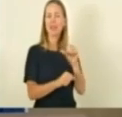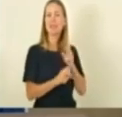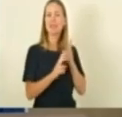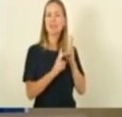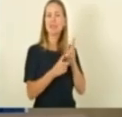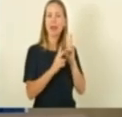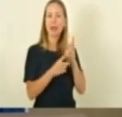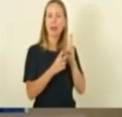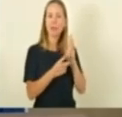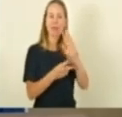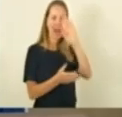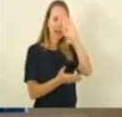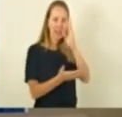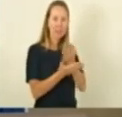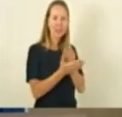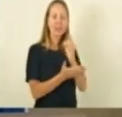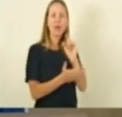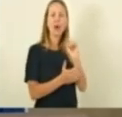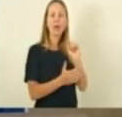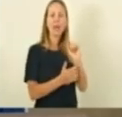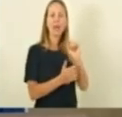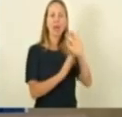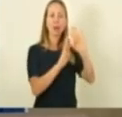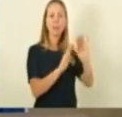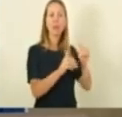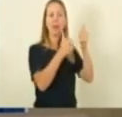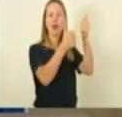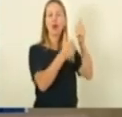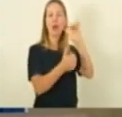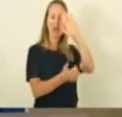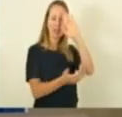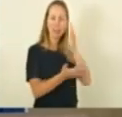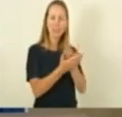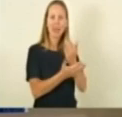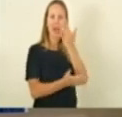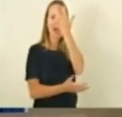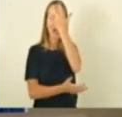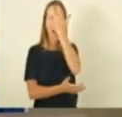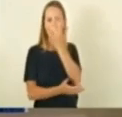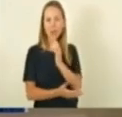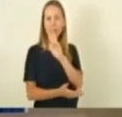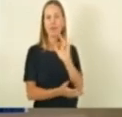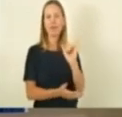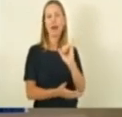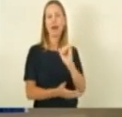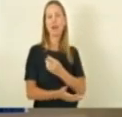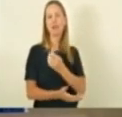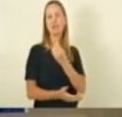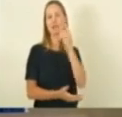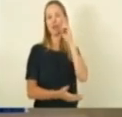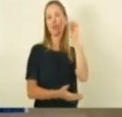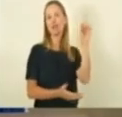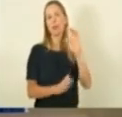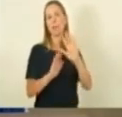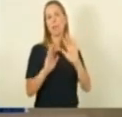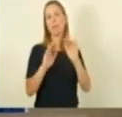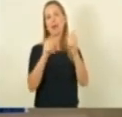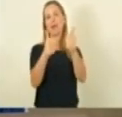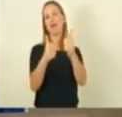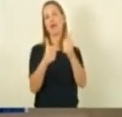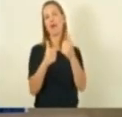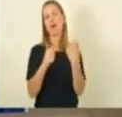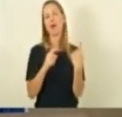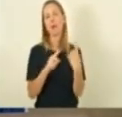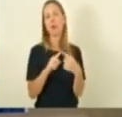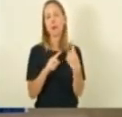sempre apostar no melhor, de sempre apostar que amanhã vai ser um dia melhor do que hoje. Não quer